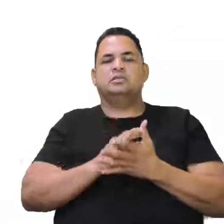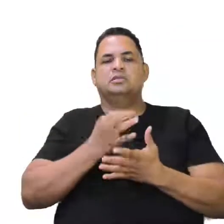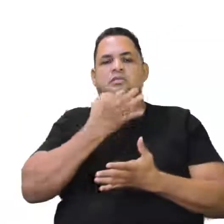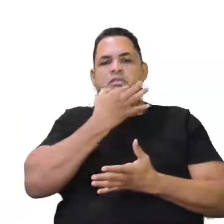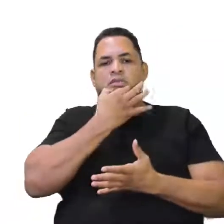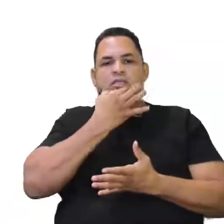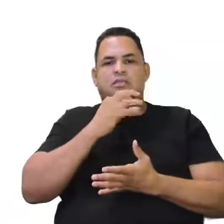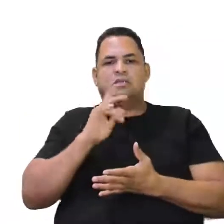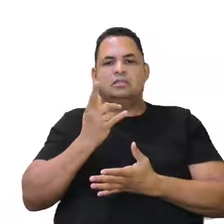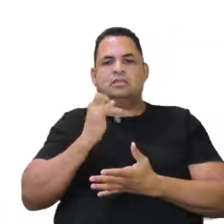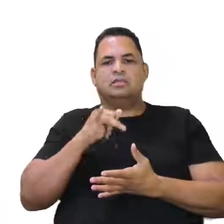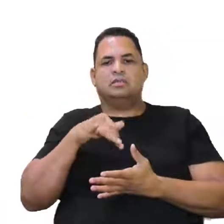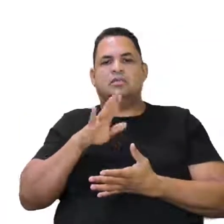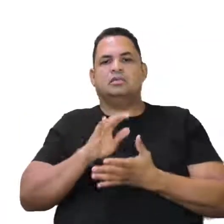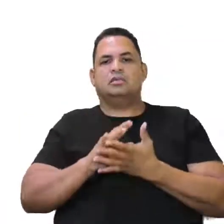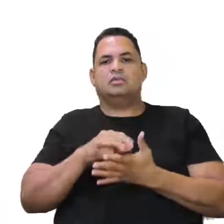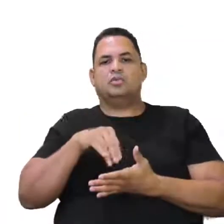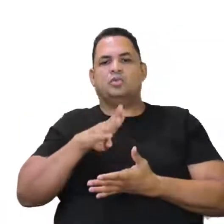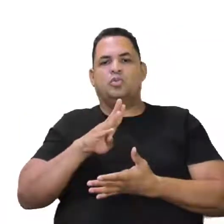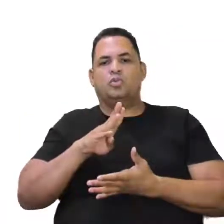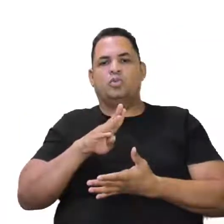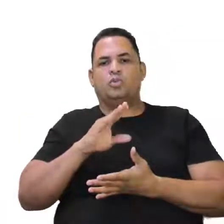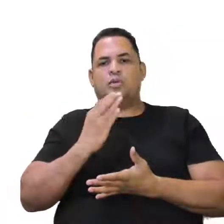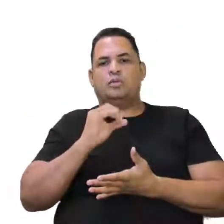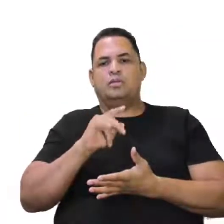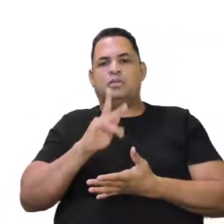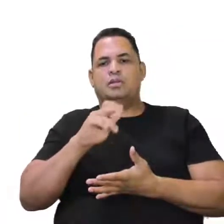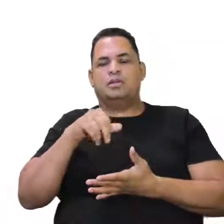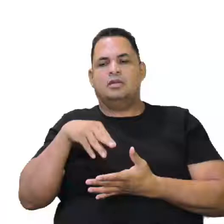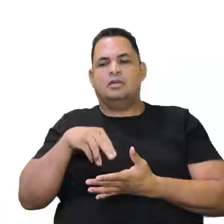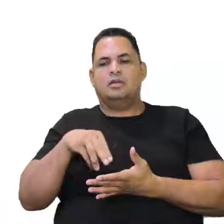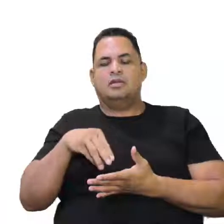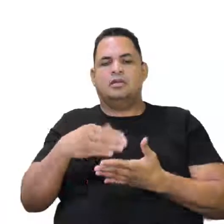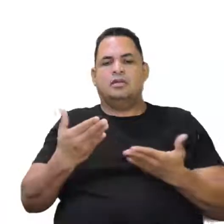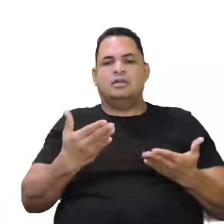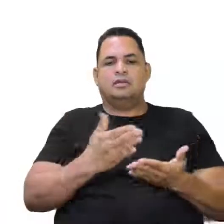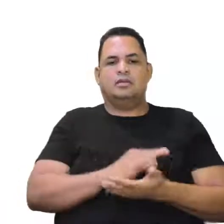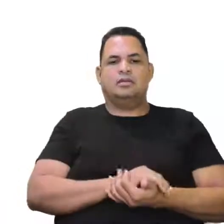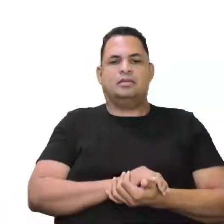inglês Henry Wickham. Henry Wickham.